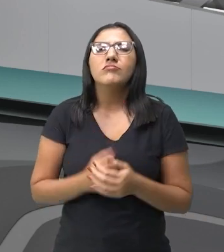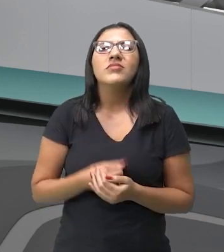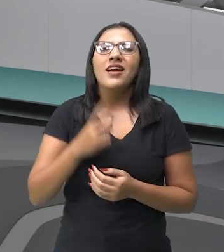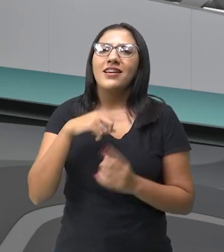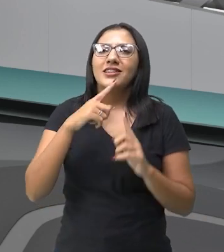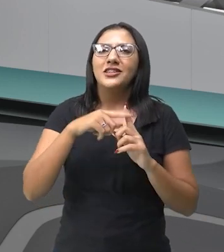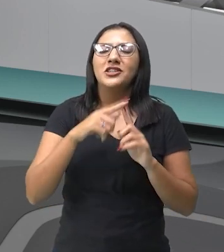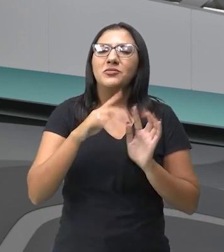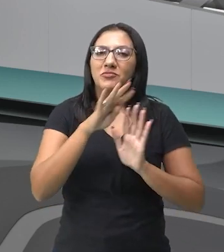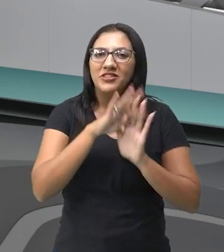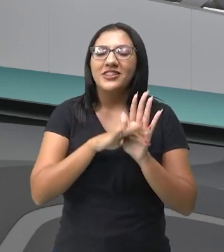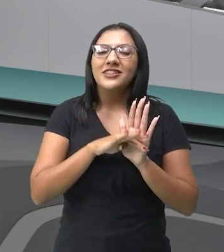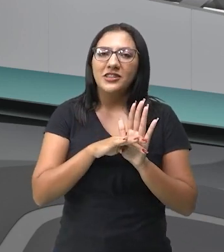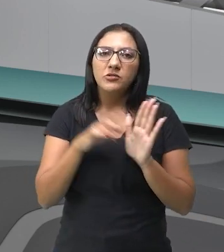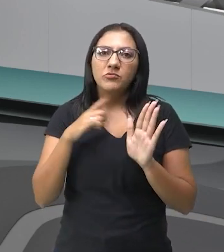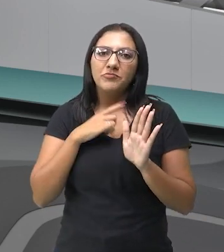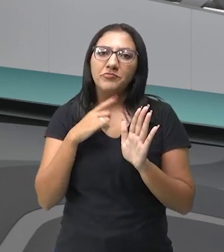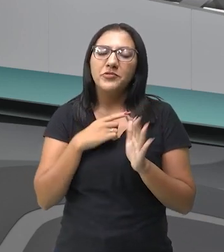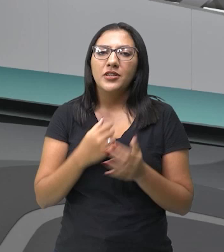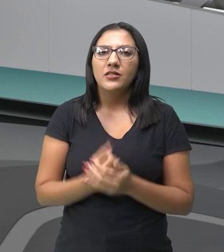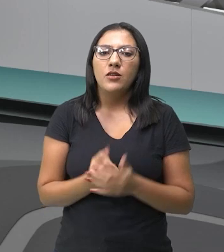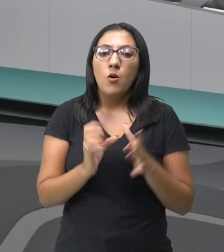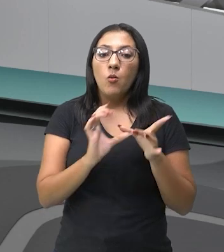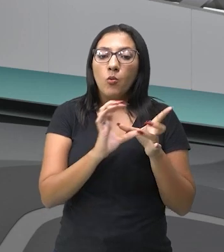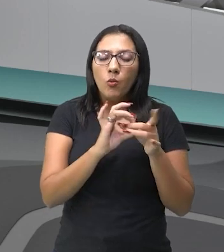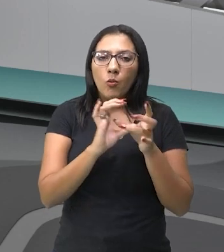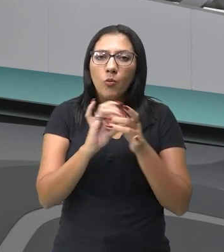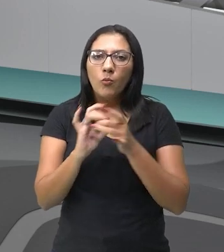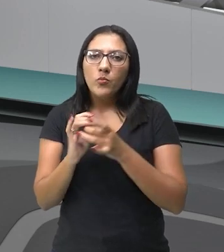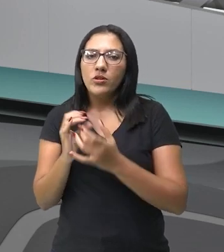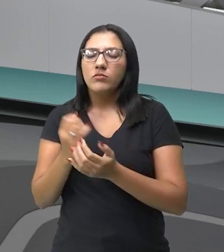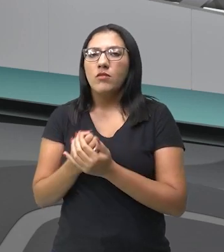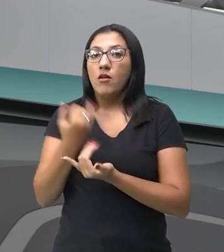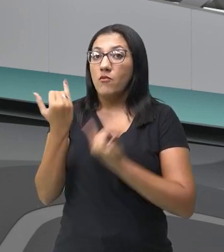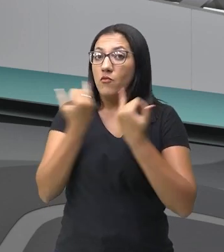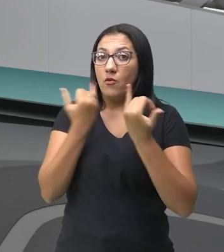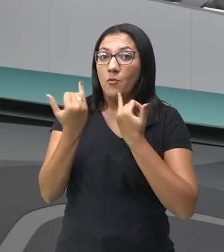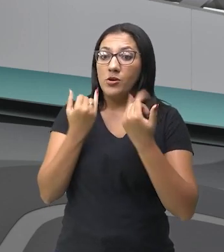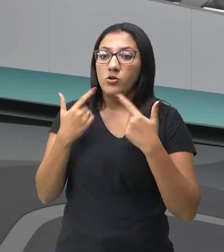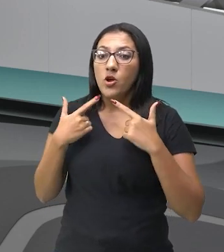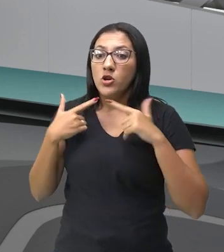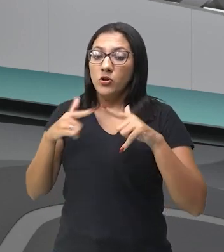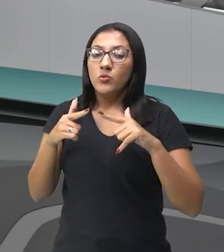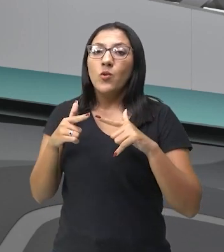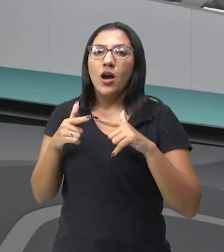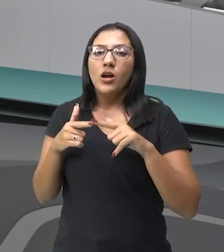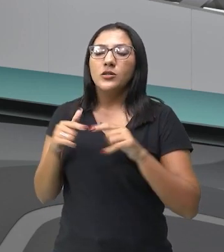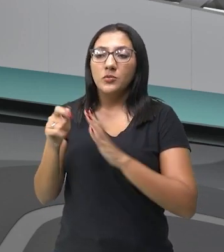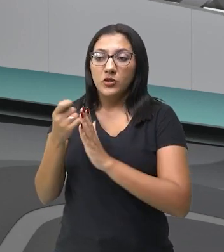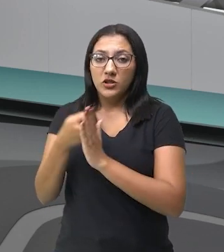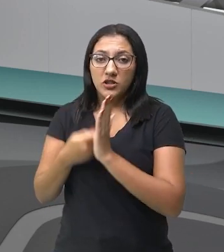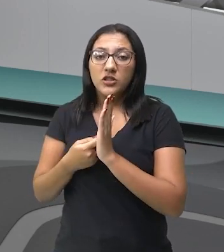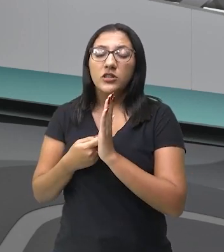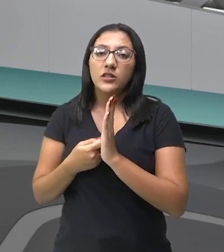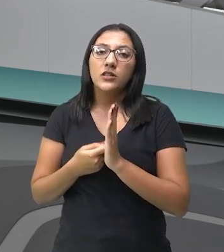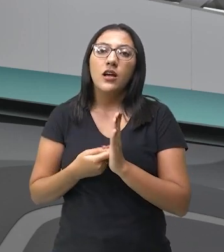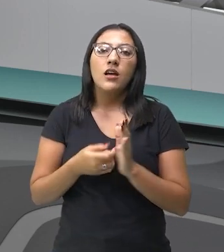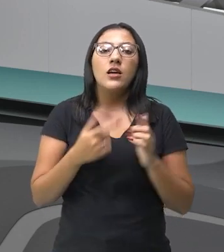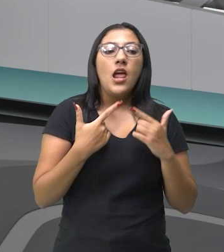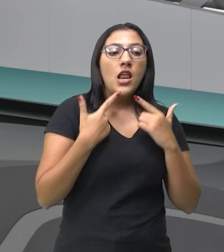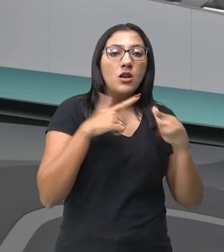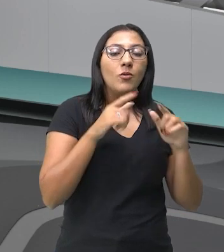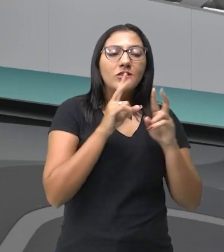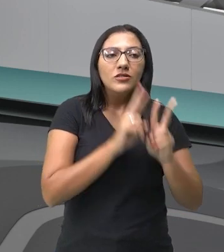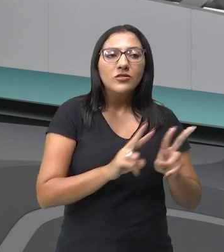dessa natureza fazem. Eles combinam informações verbais e não verbais em conjunto para que a informação se torne